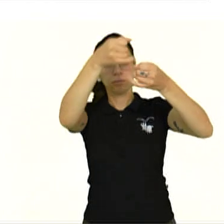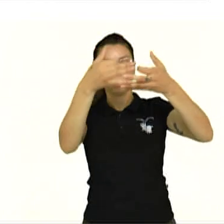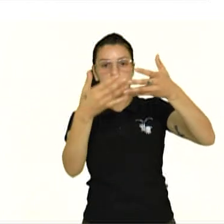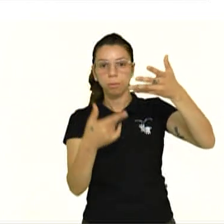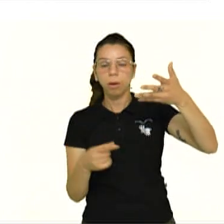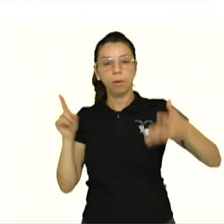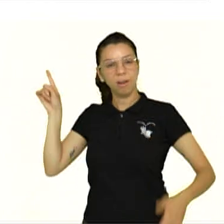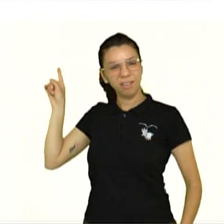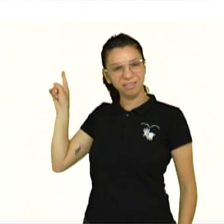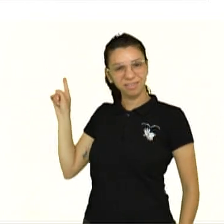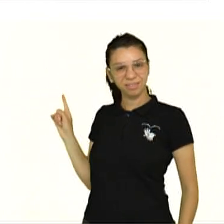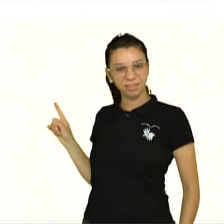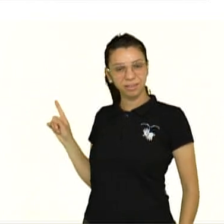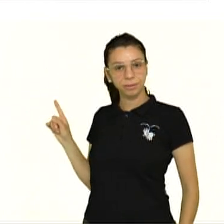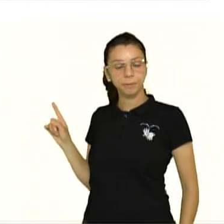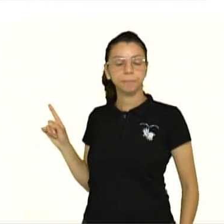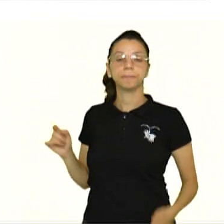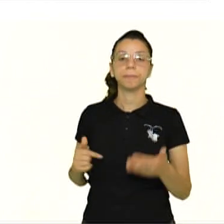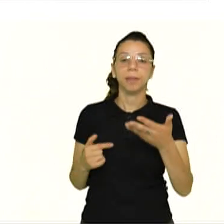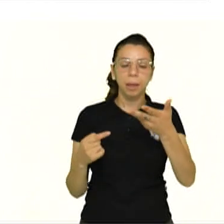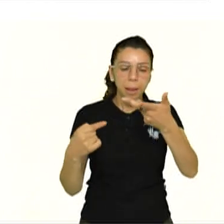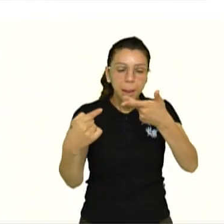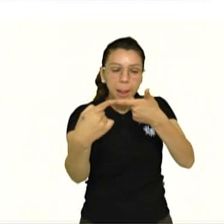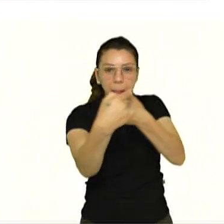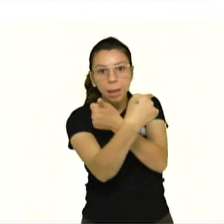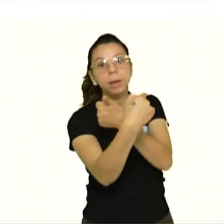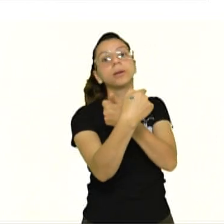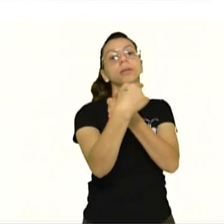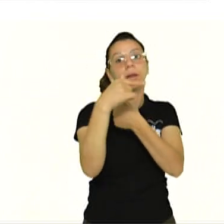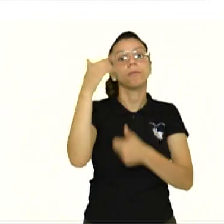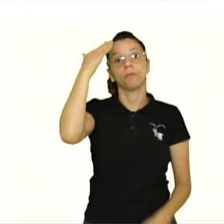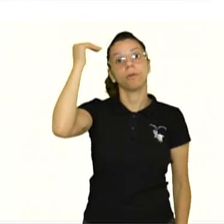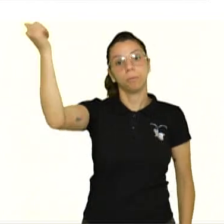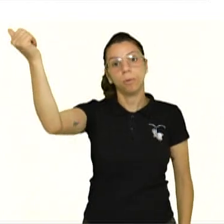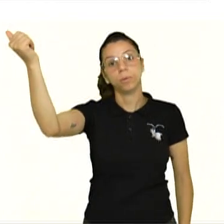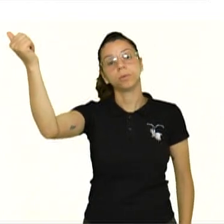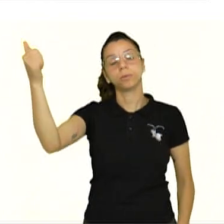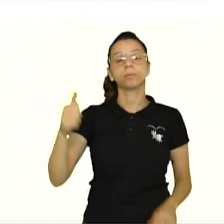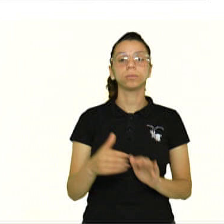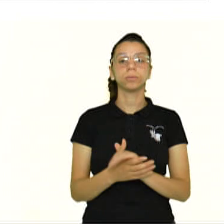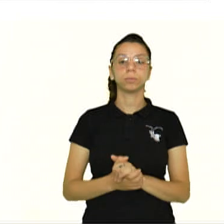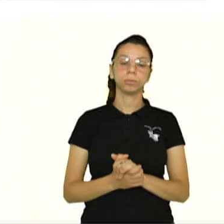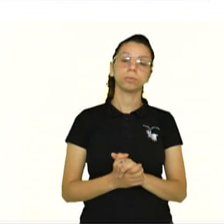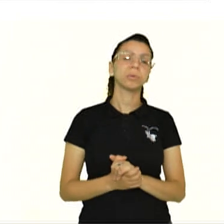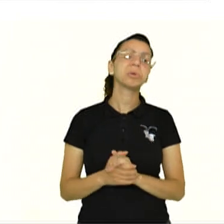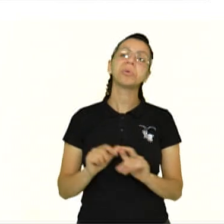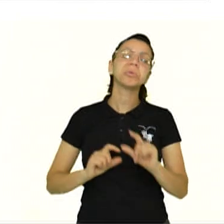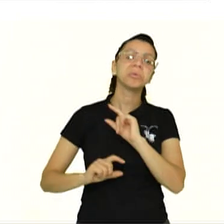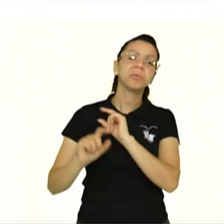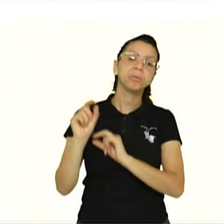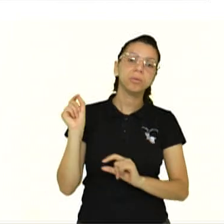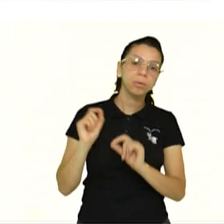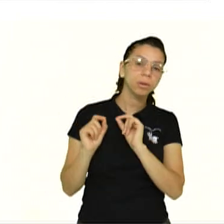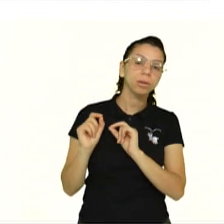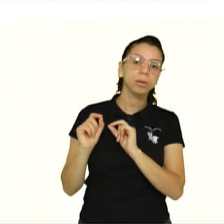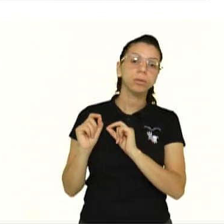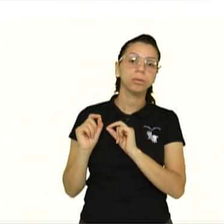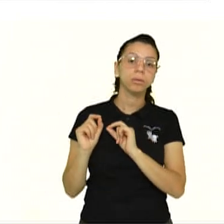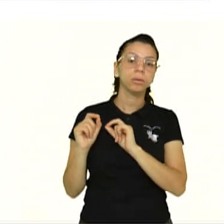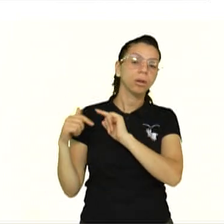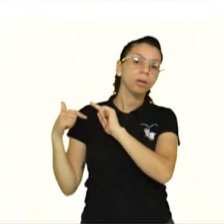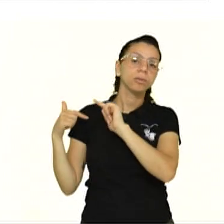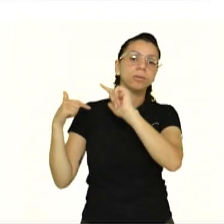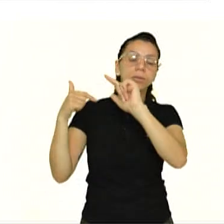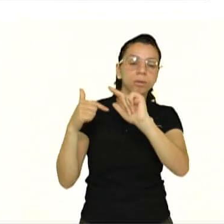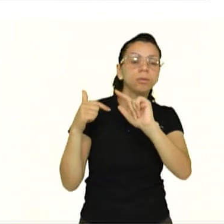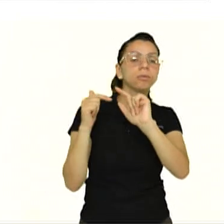Megera Indomada, dentre muitas outras. E o que, que há de clássico ali nessa dramaturgia